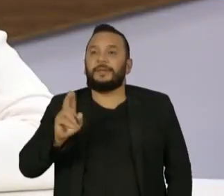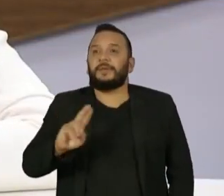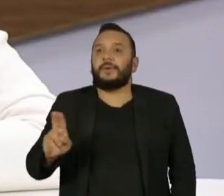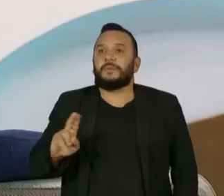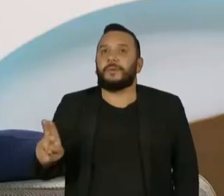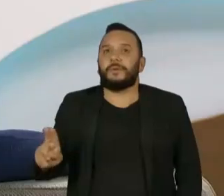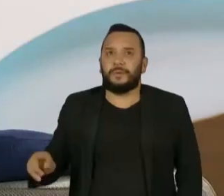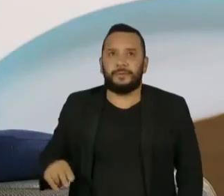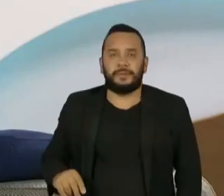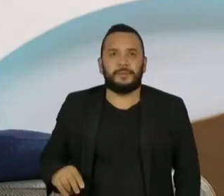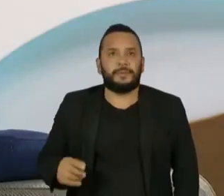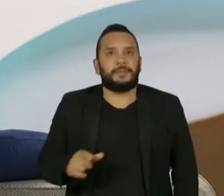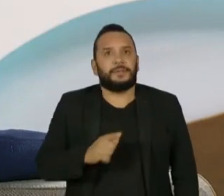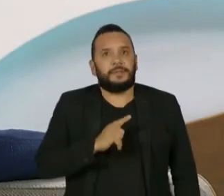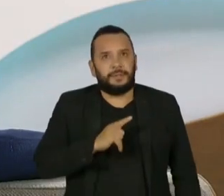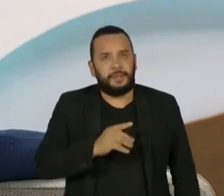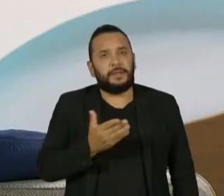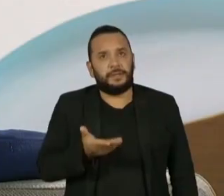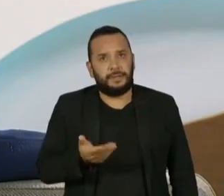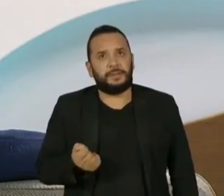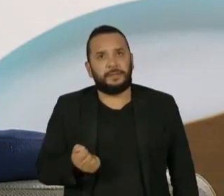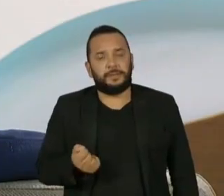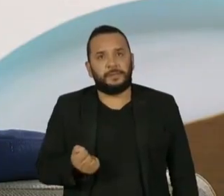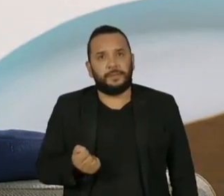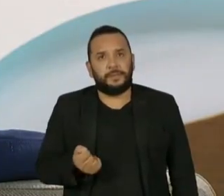quais? Ah, muitos. Está aí o